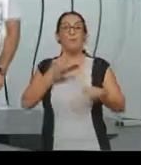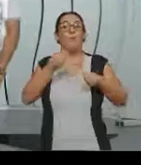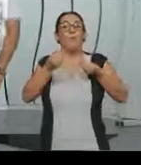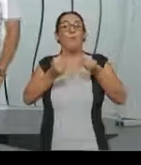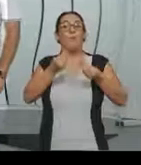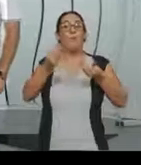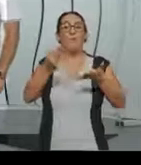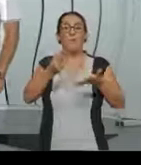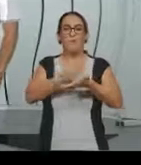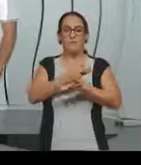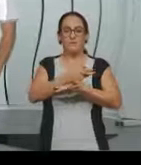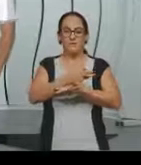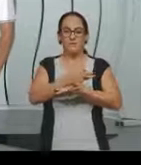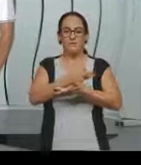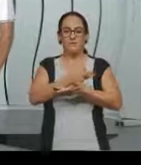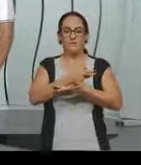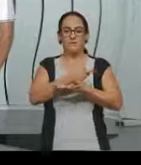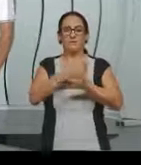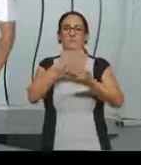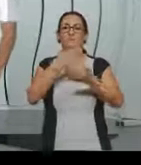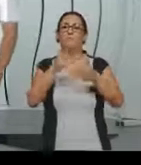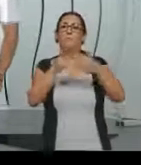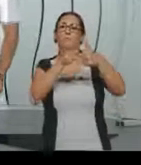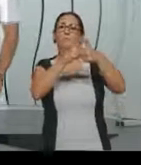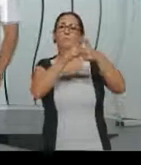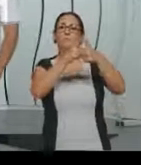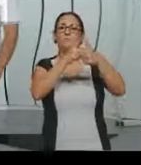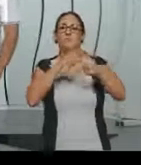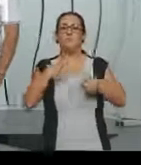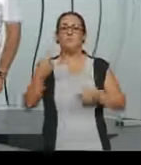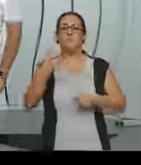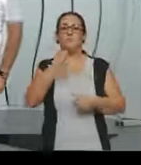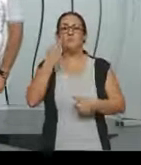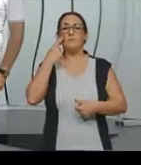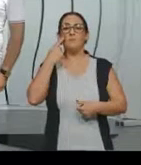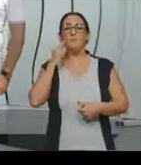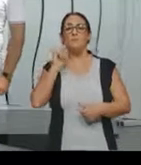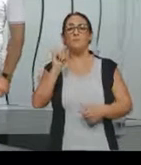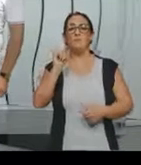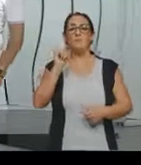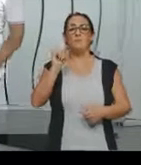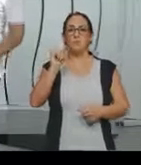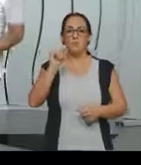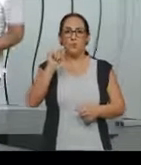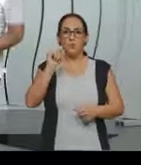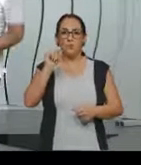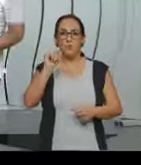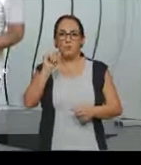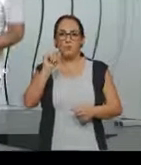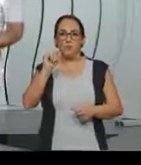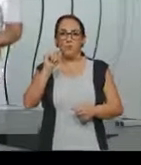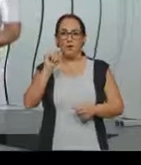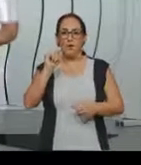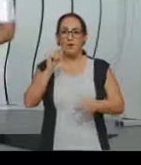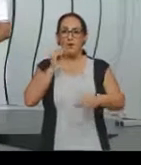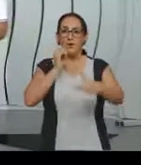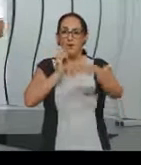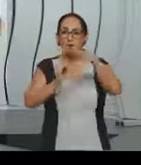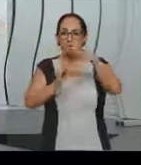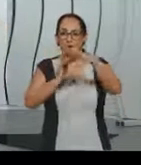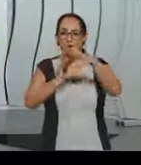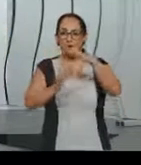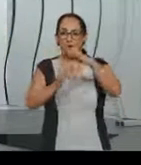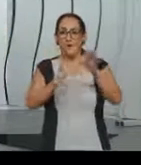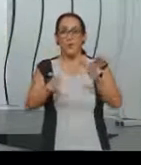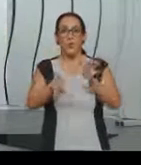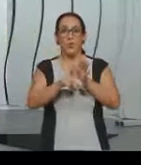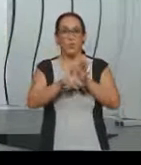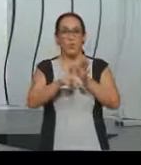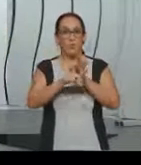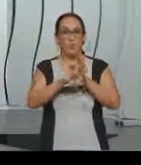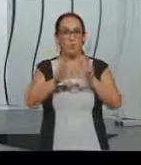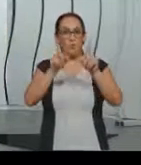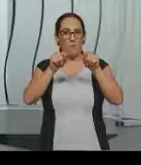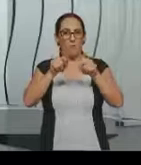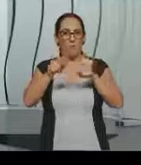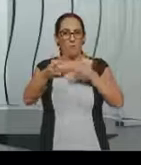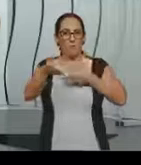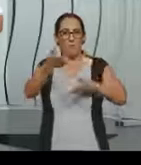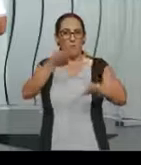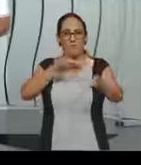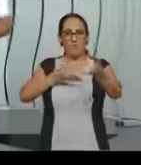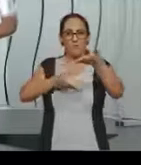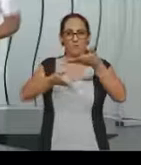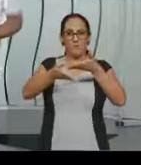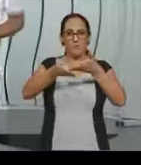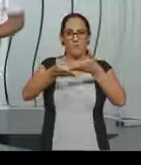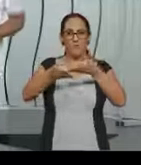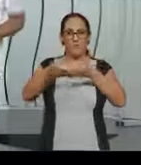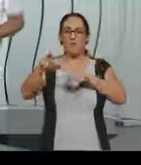Bom, inicialmente, a gente vai considerar o seguinte. O ato de migrar corresponde à troca de país, estado, região